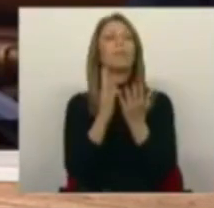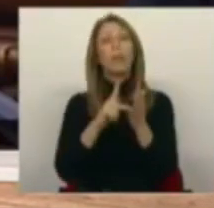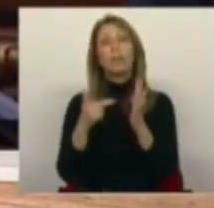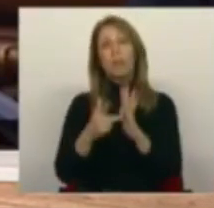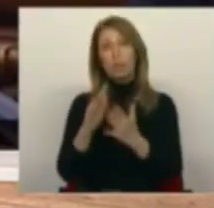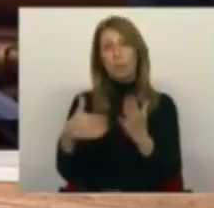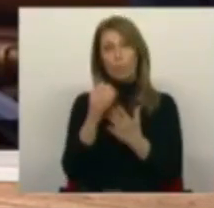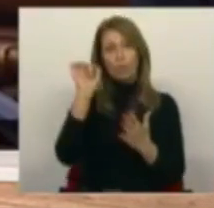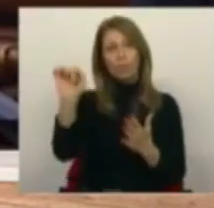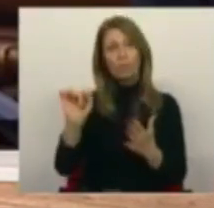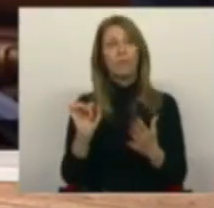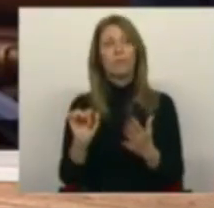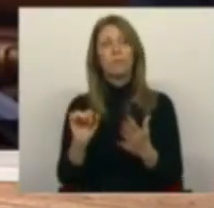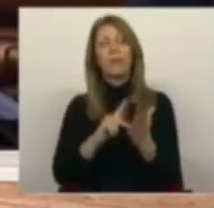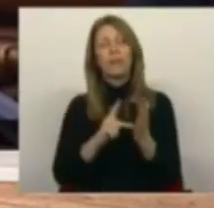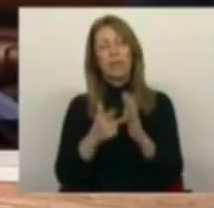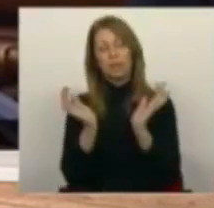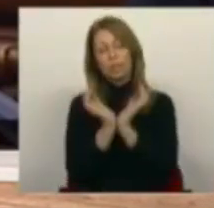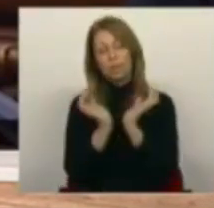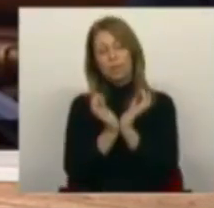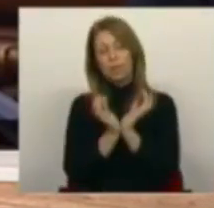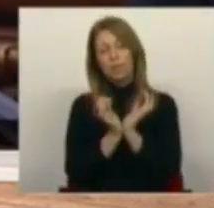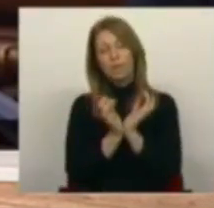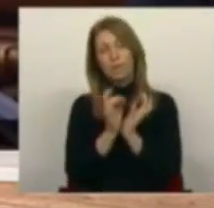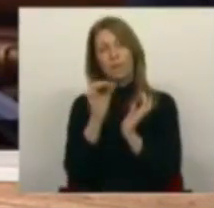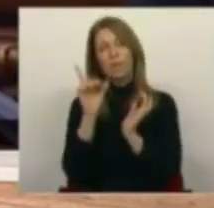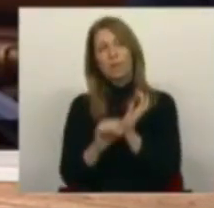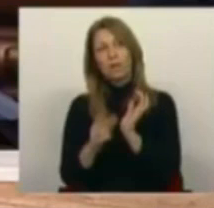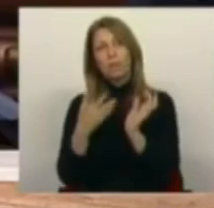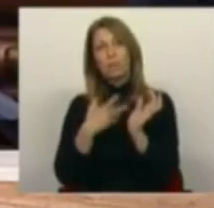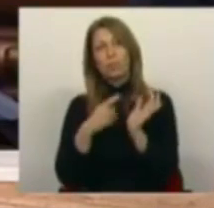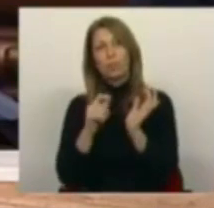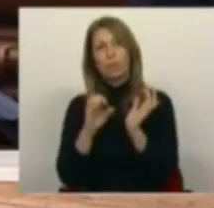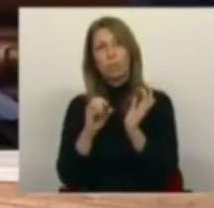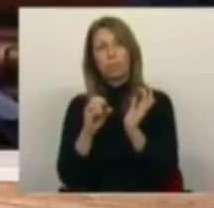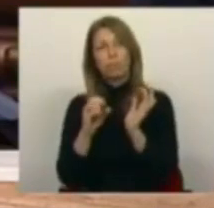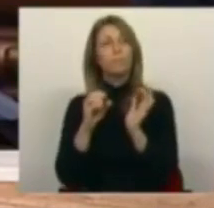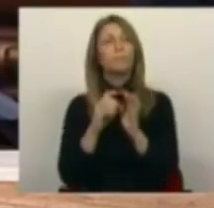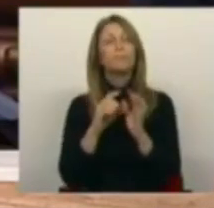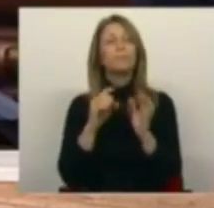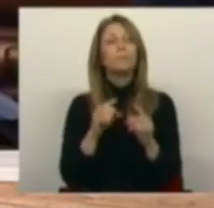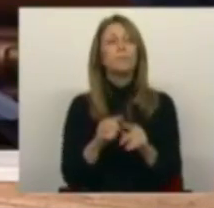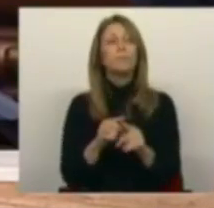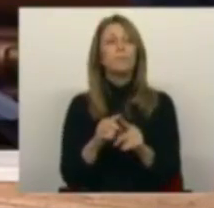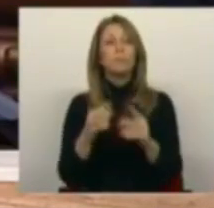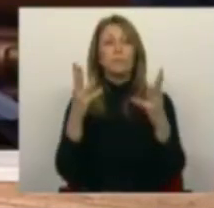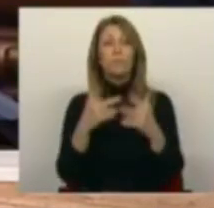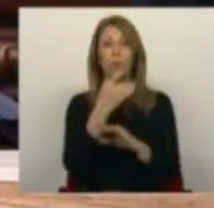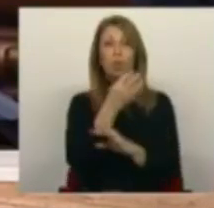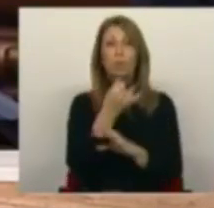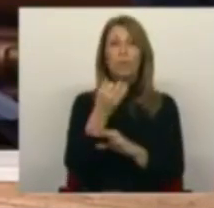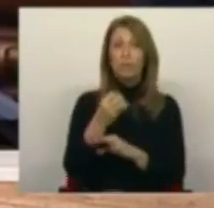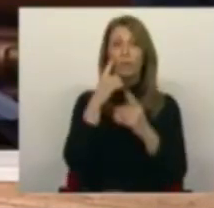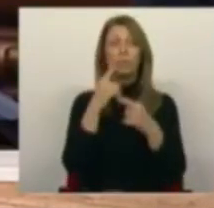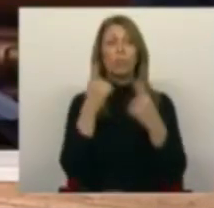técnicos da Segurança Social e também do GEP, o orçamento para 2020